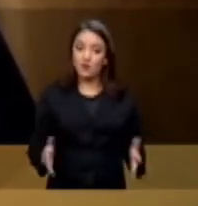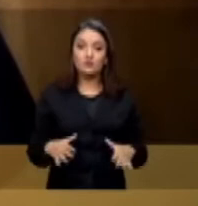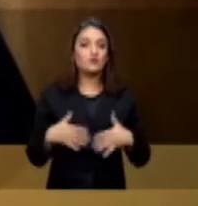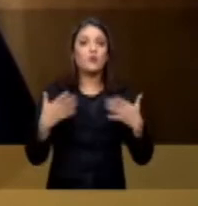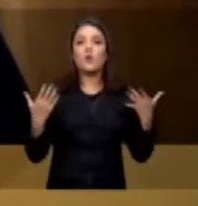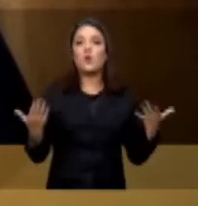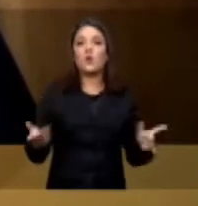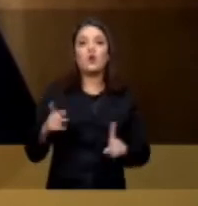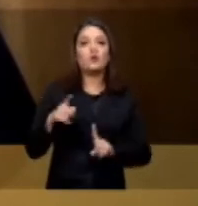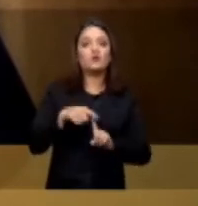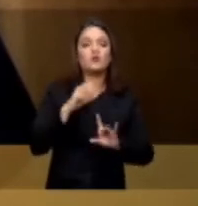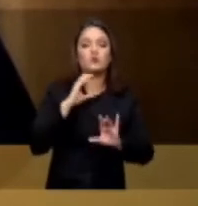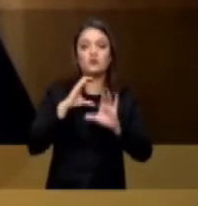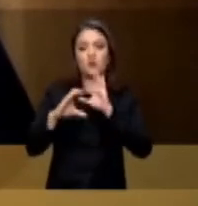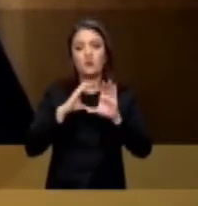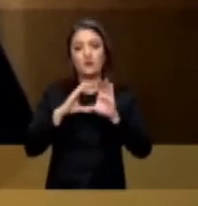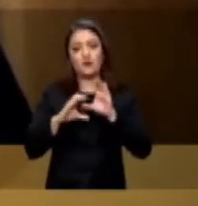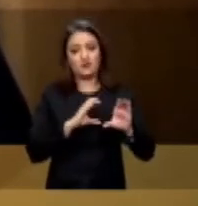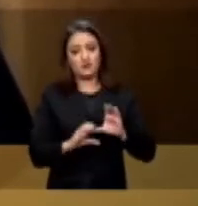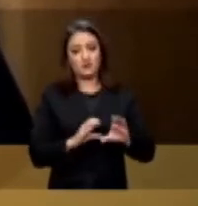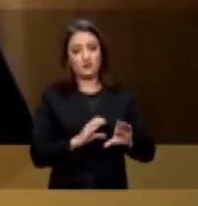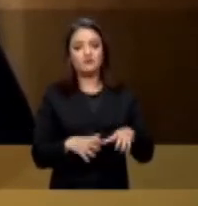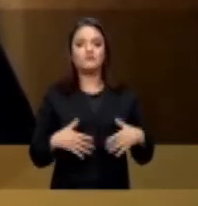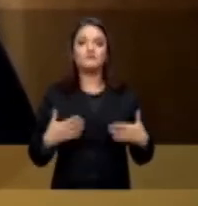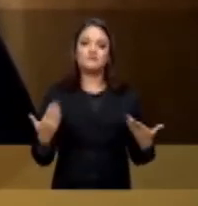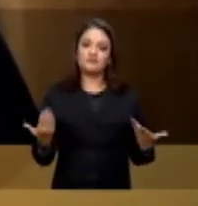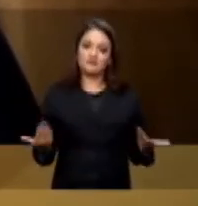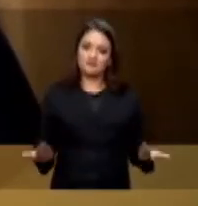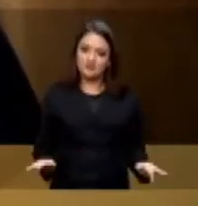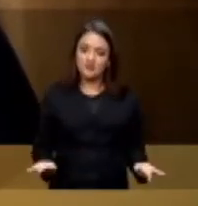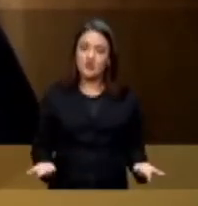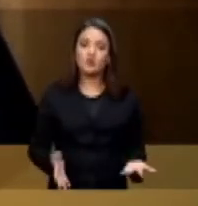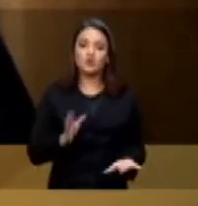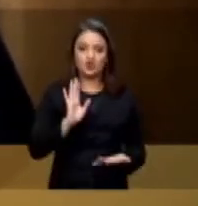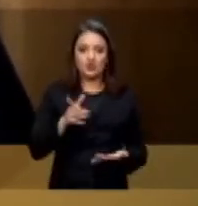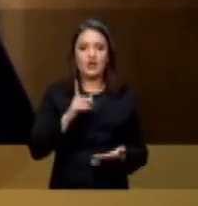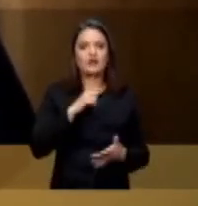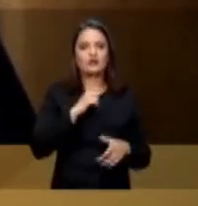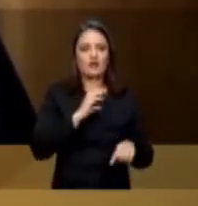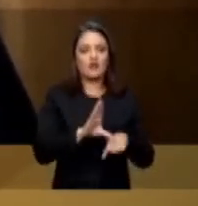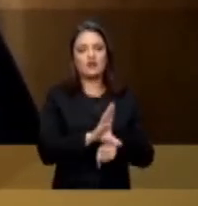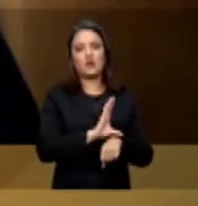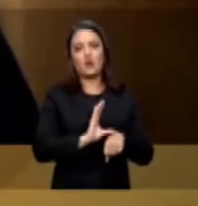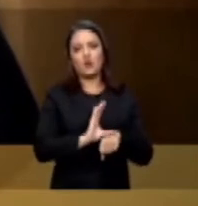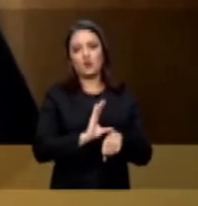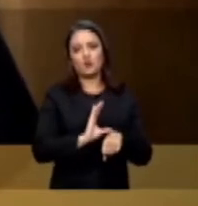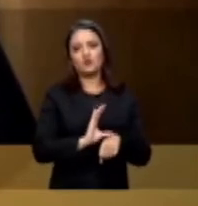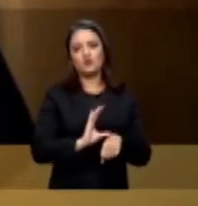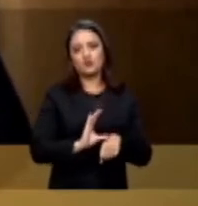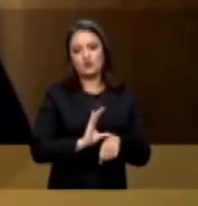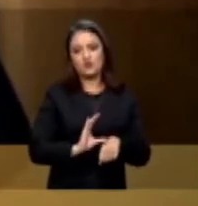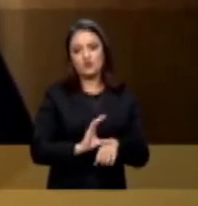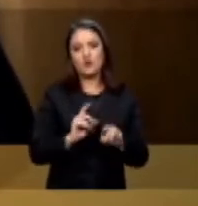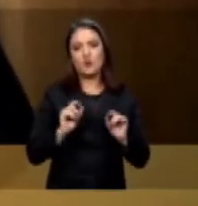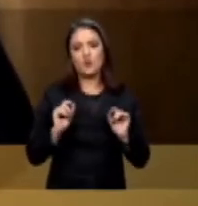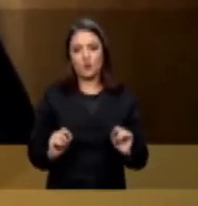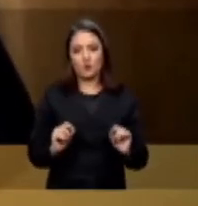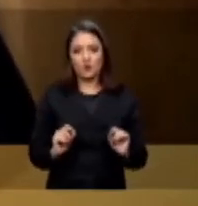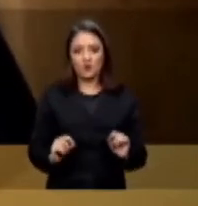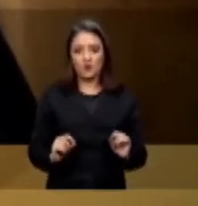de comunicação, este já possui um favor constitucional em homenagem ao